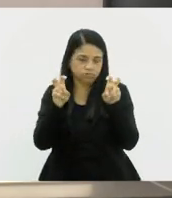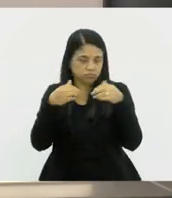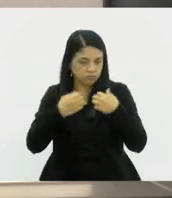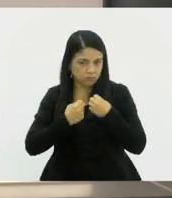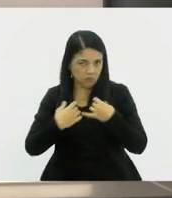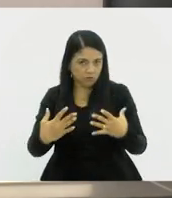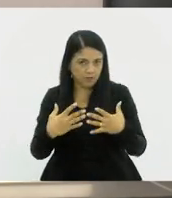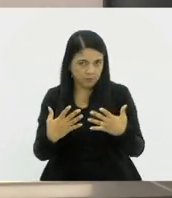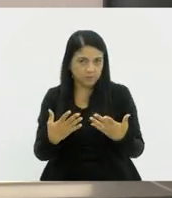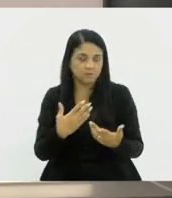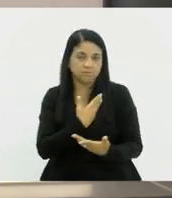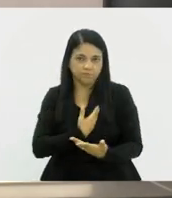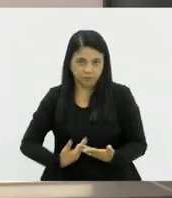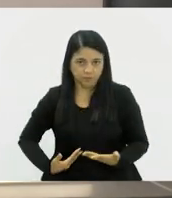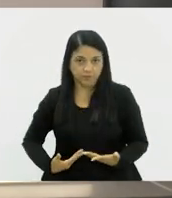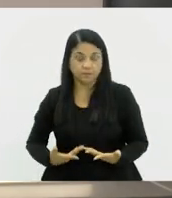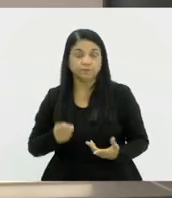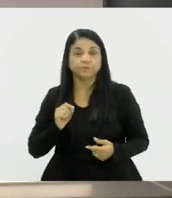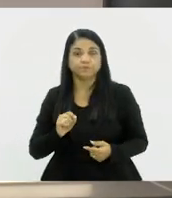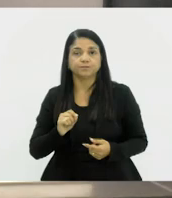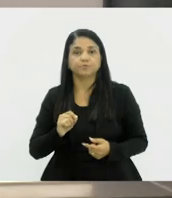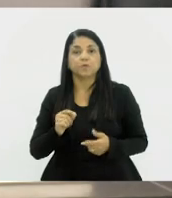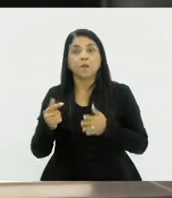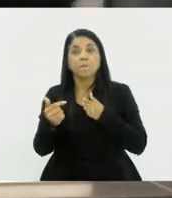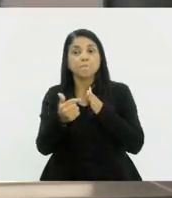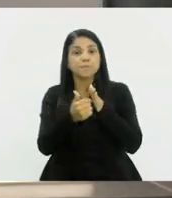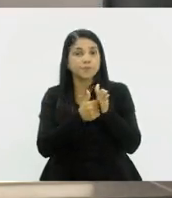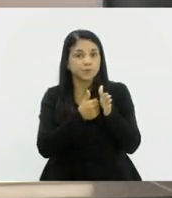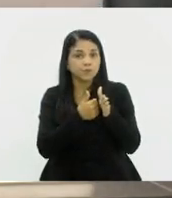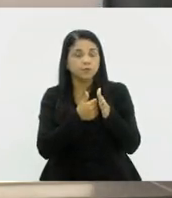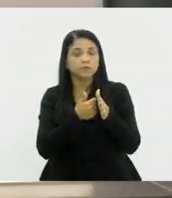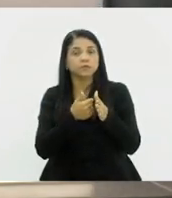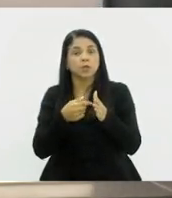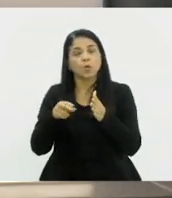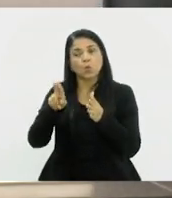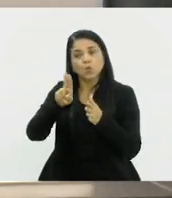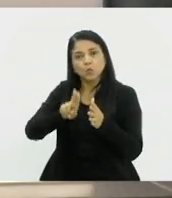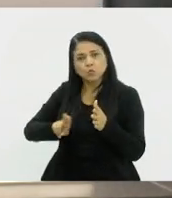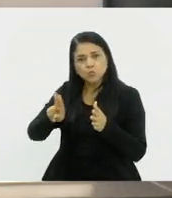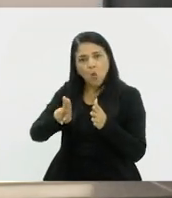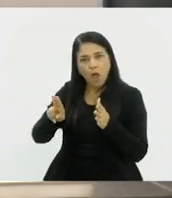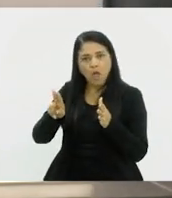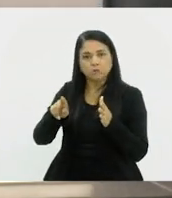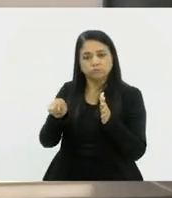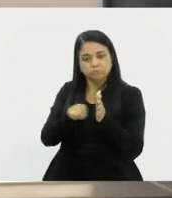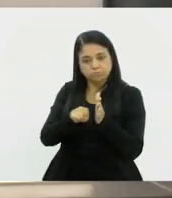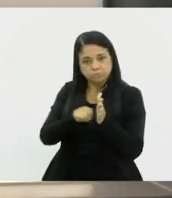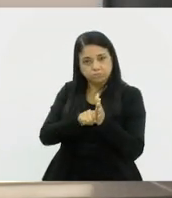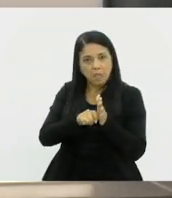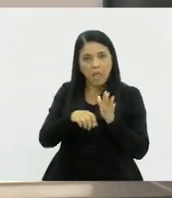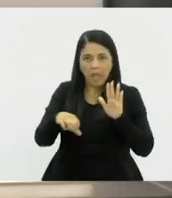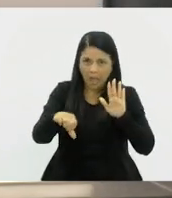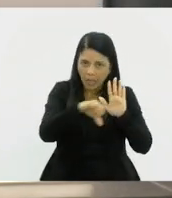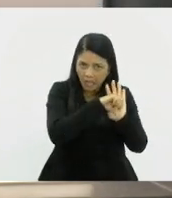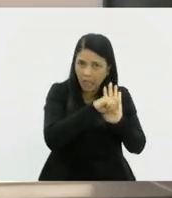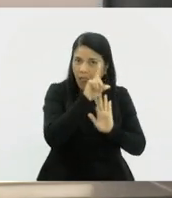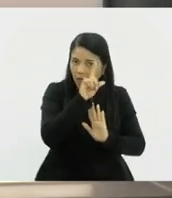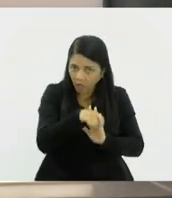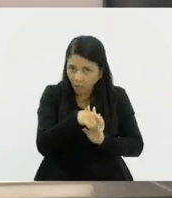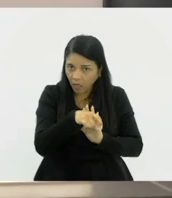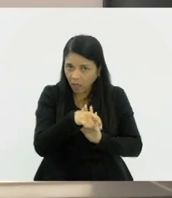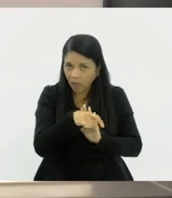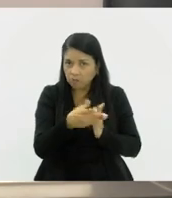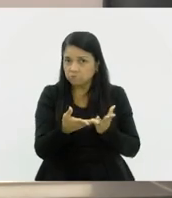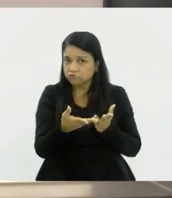que eh eu acho que essa pergunta usuário é criminoso ela perpassa por diversas questões